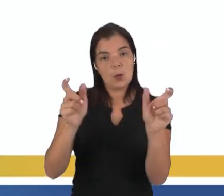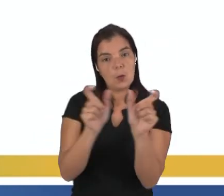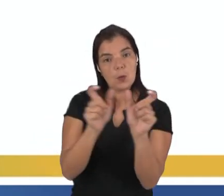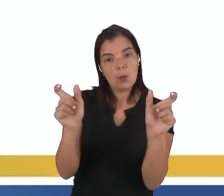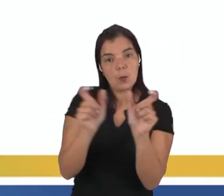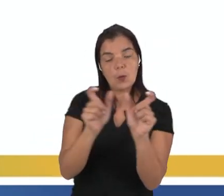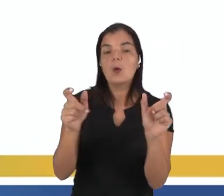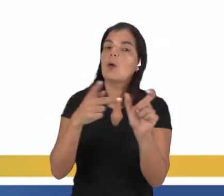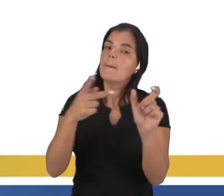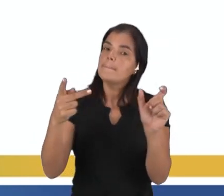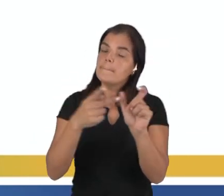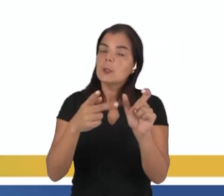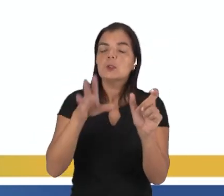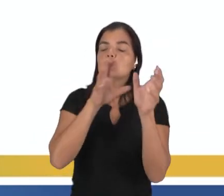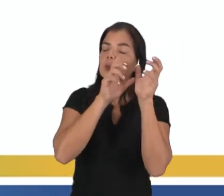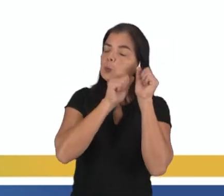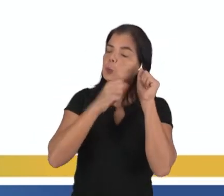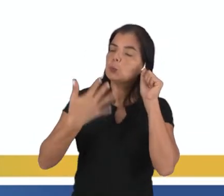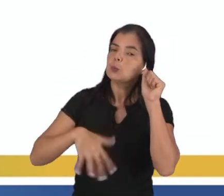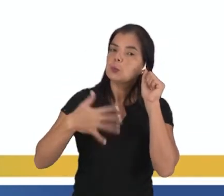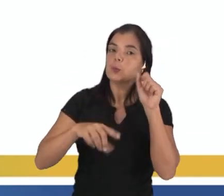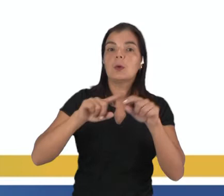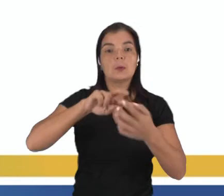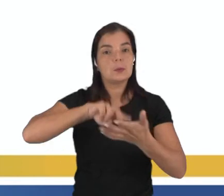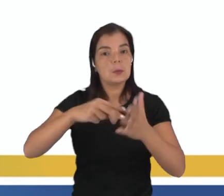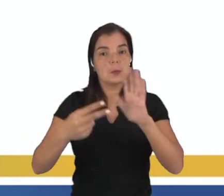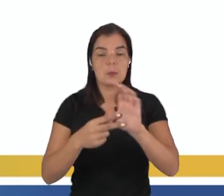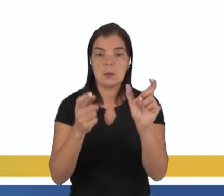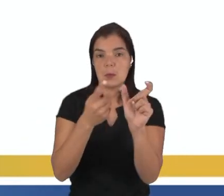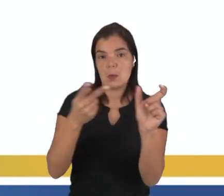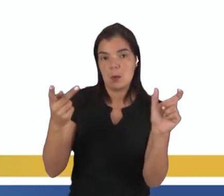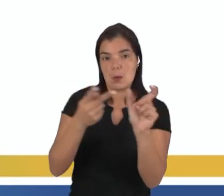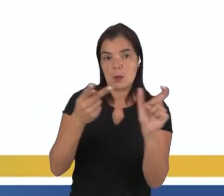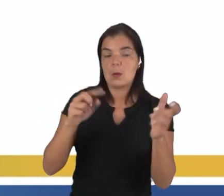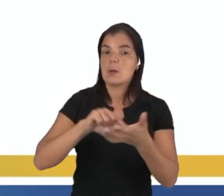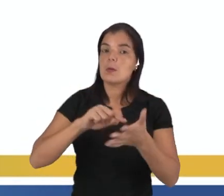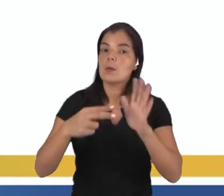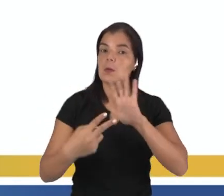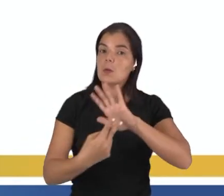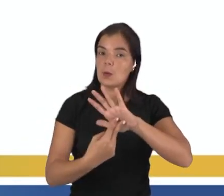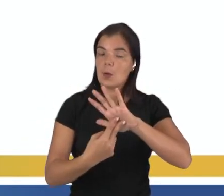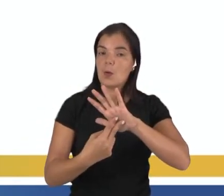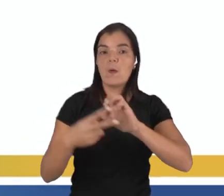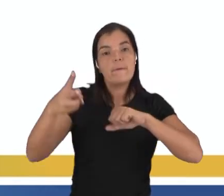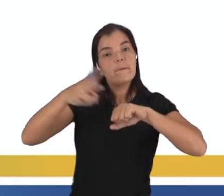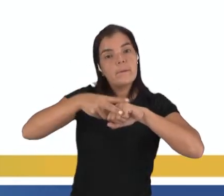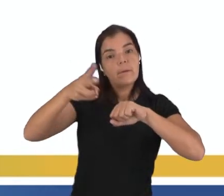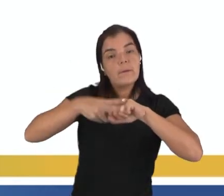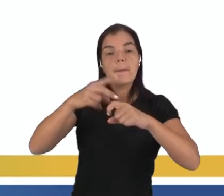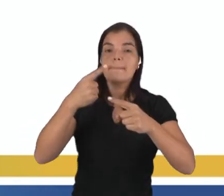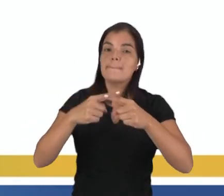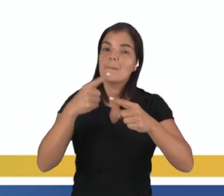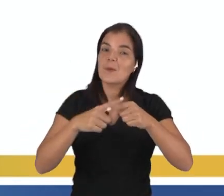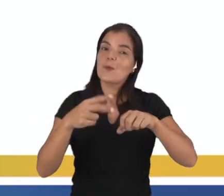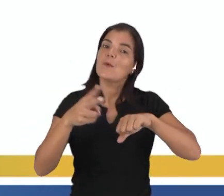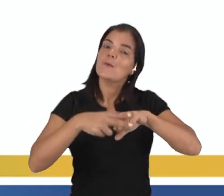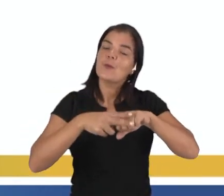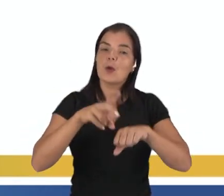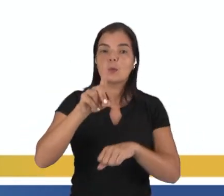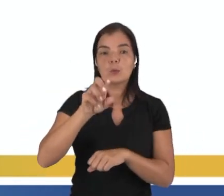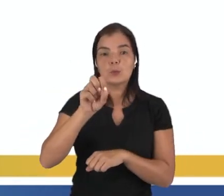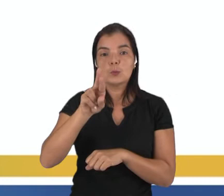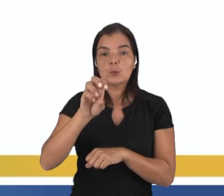predicado, dormiu muito. Então, esse predicado, ele vai ser considerado predicado verbal por causa desse verbo